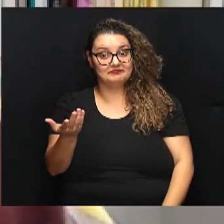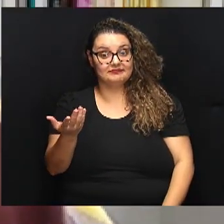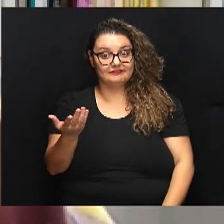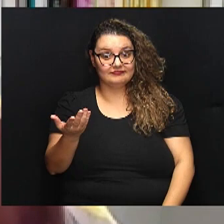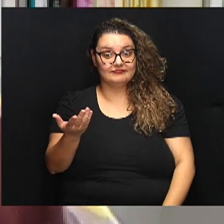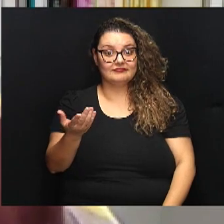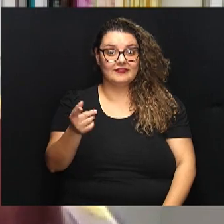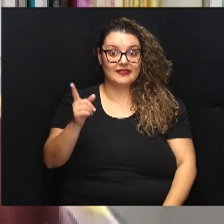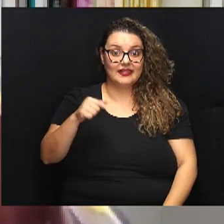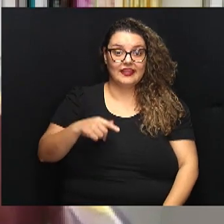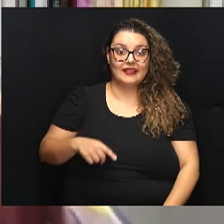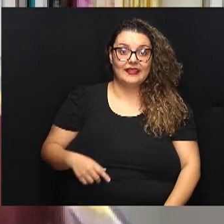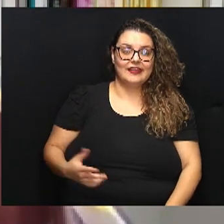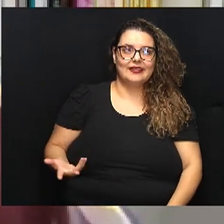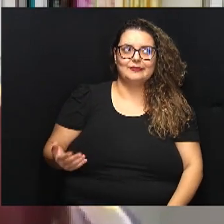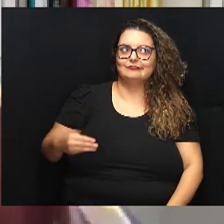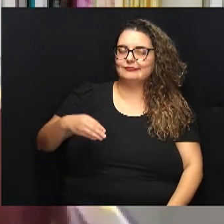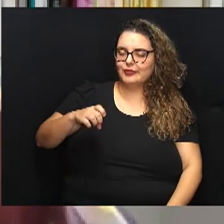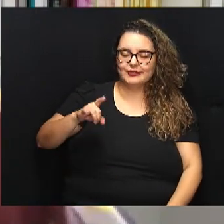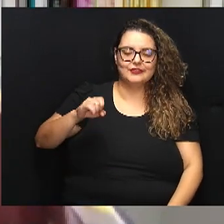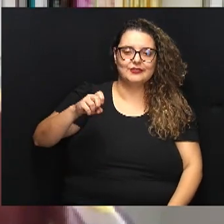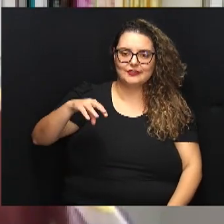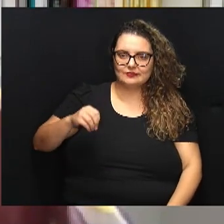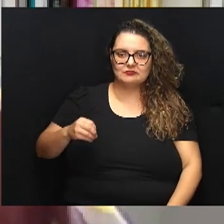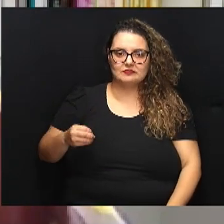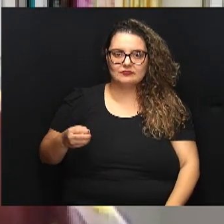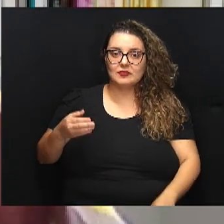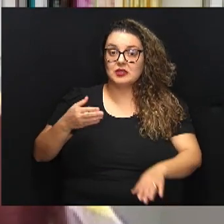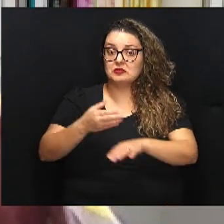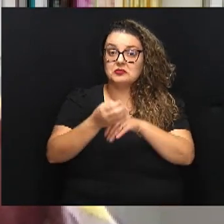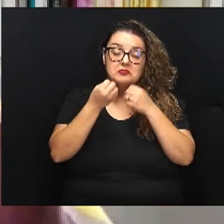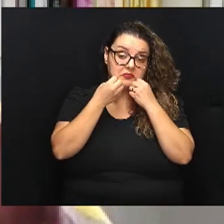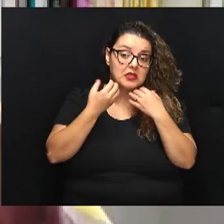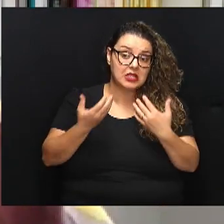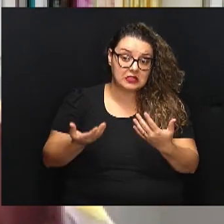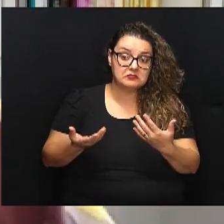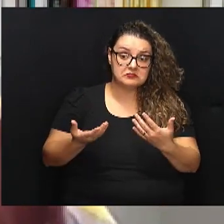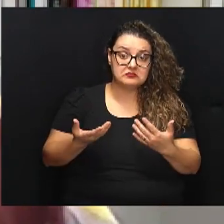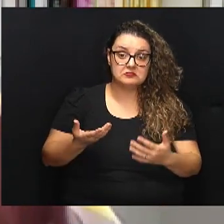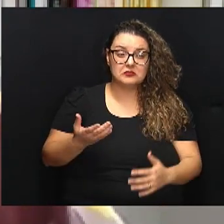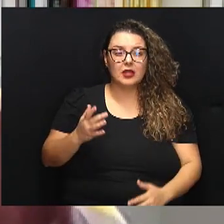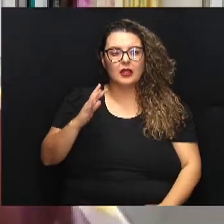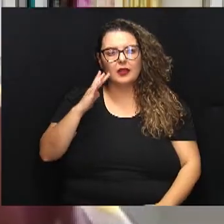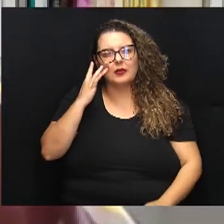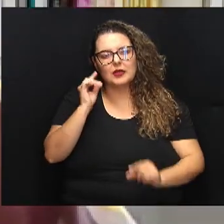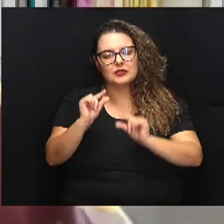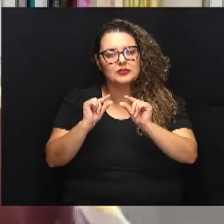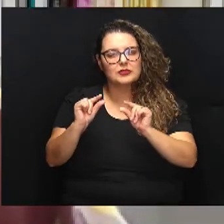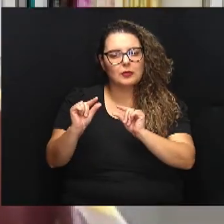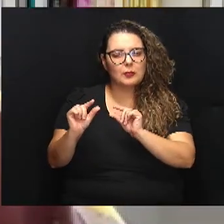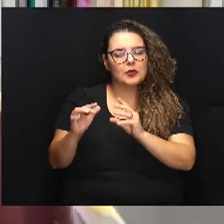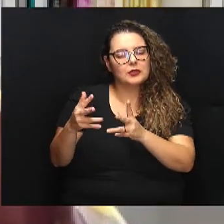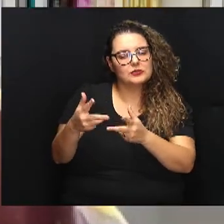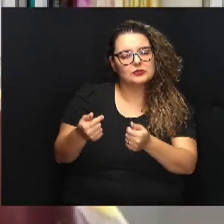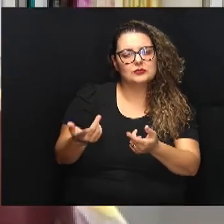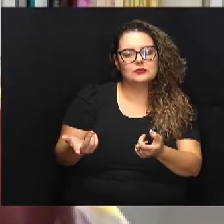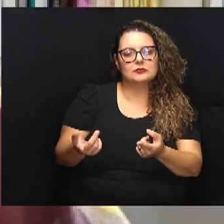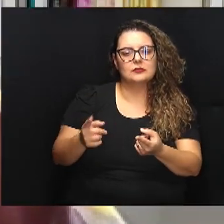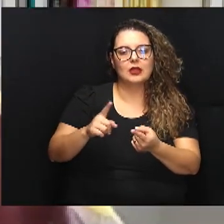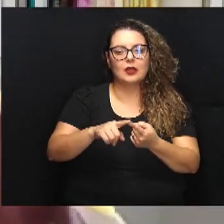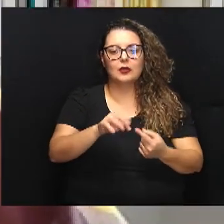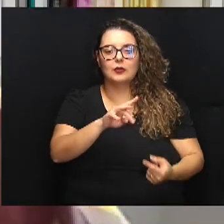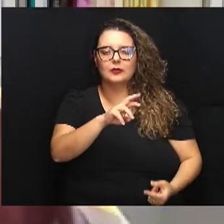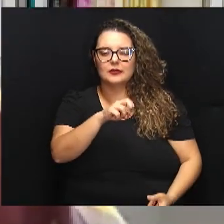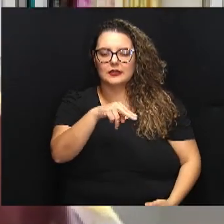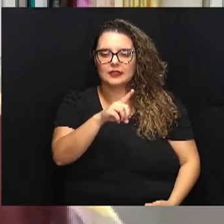febre mesmo. Eu acho que você introduziu muito bem, sabe? Porque acho que é um pouquinho de tudo. É aquele trend que a